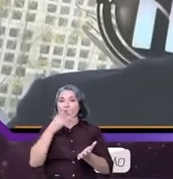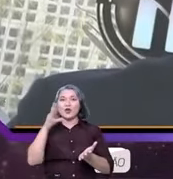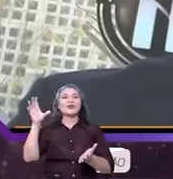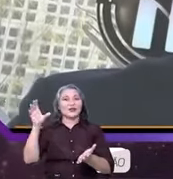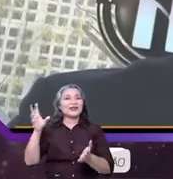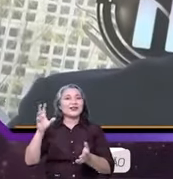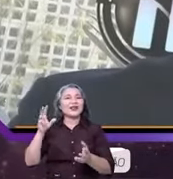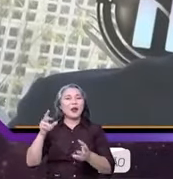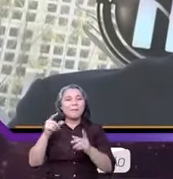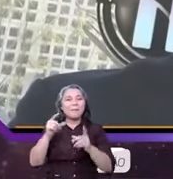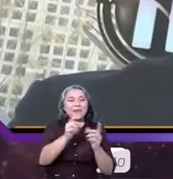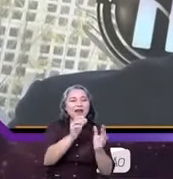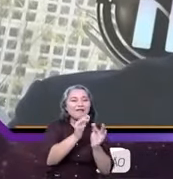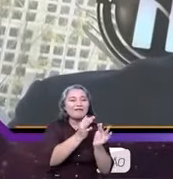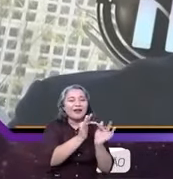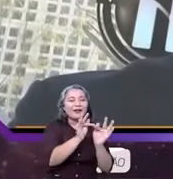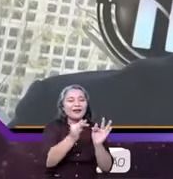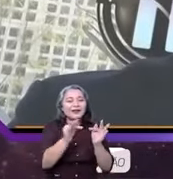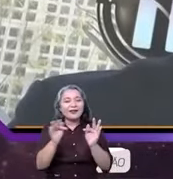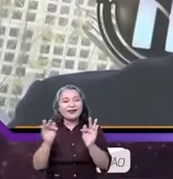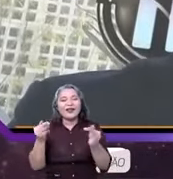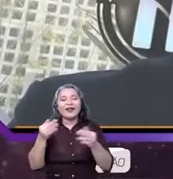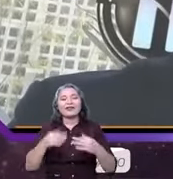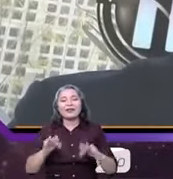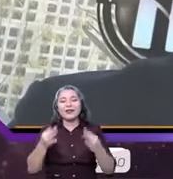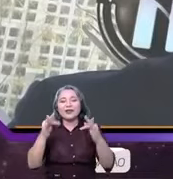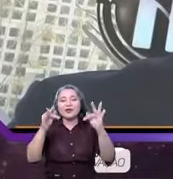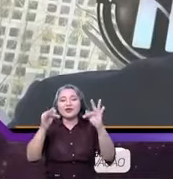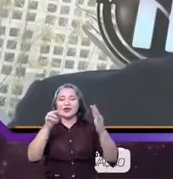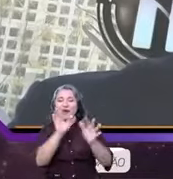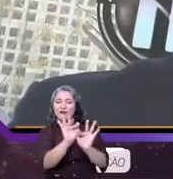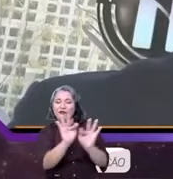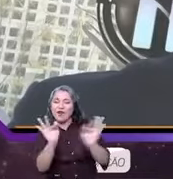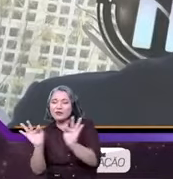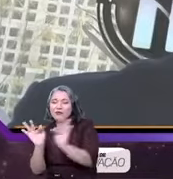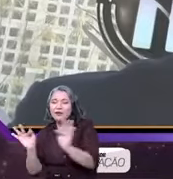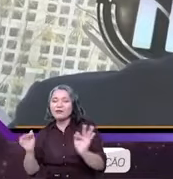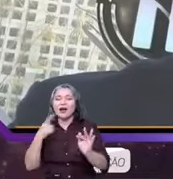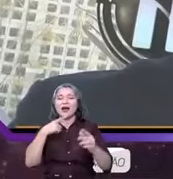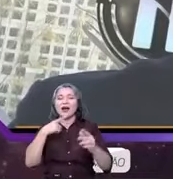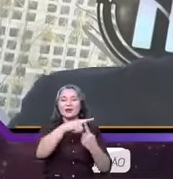na área de tecnologia. Eu costumo dizer isso para alguns times